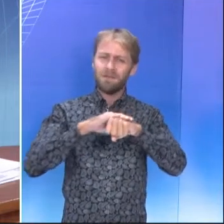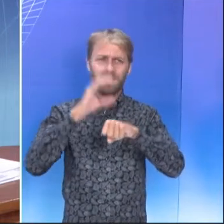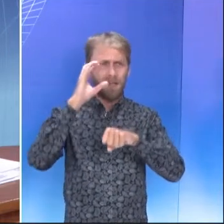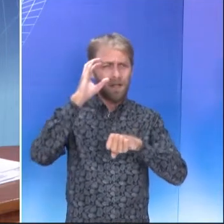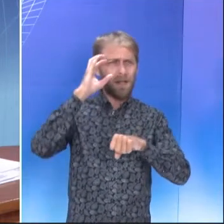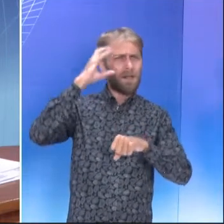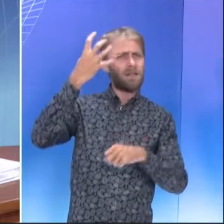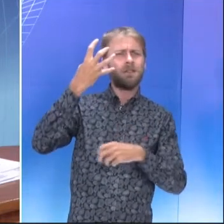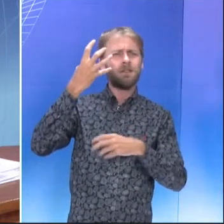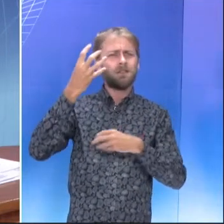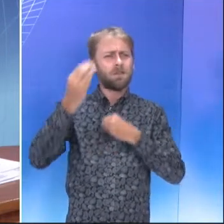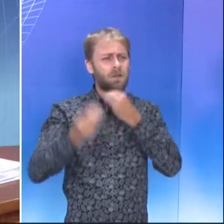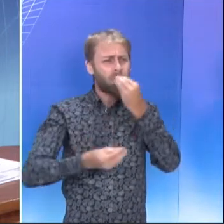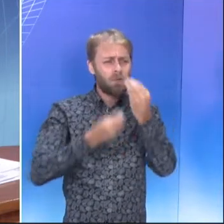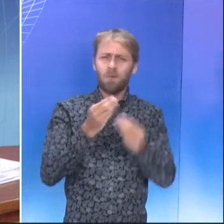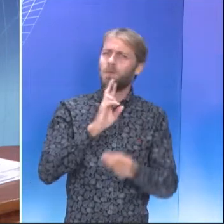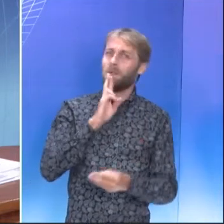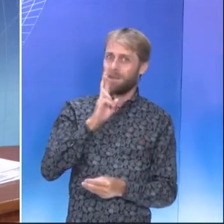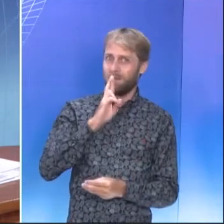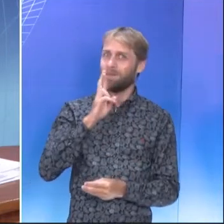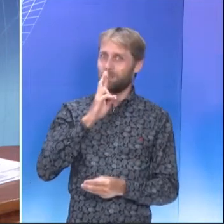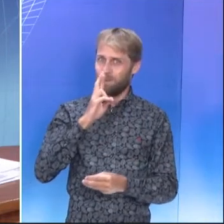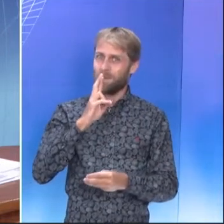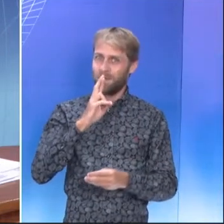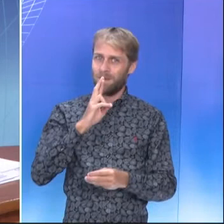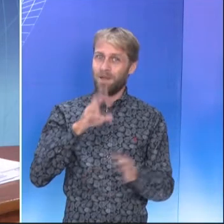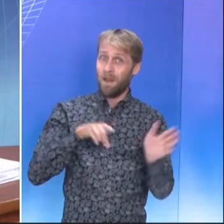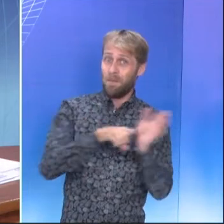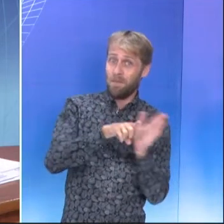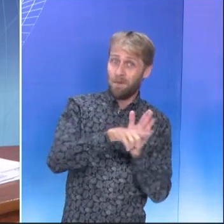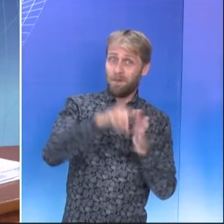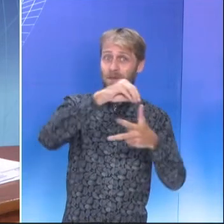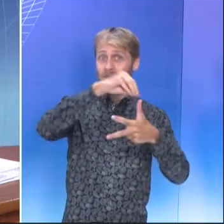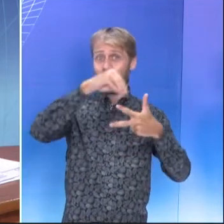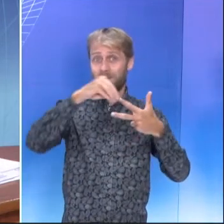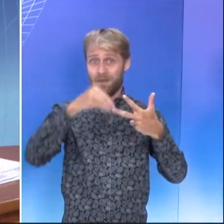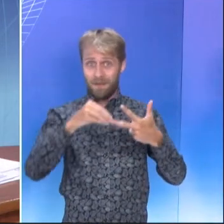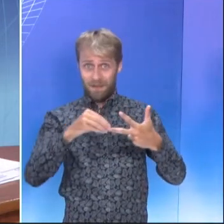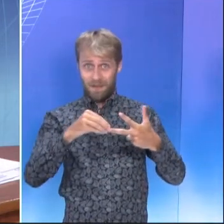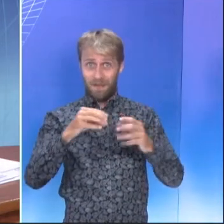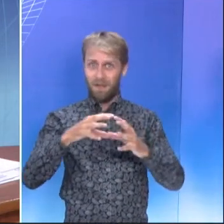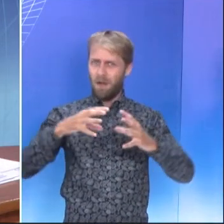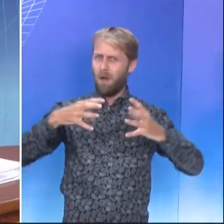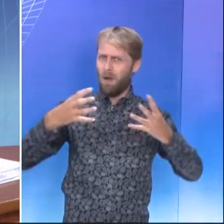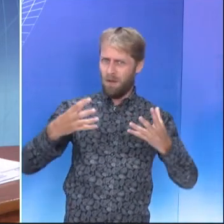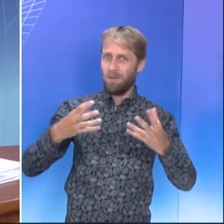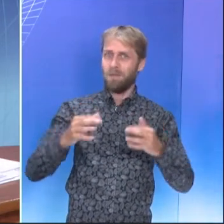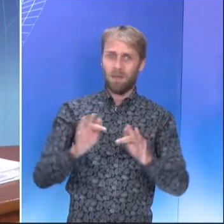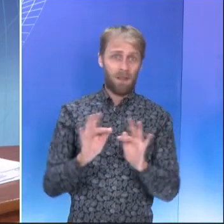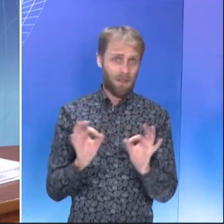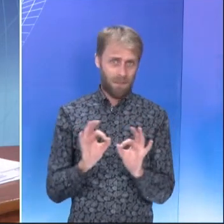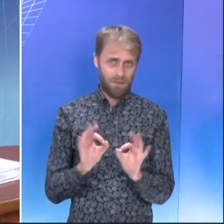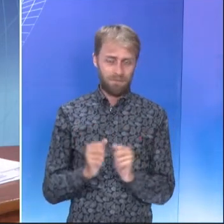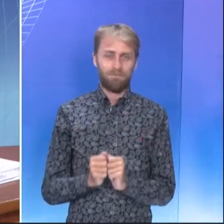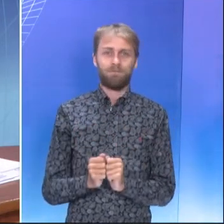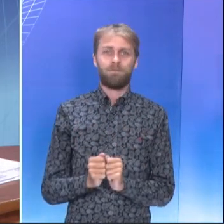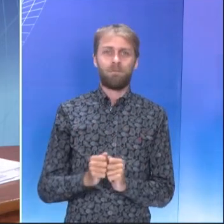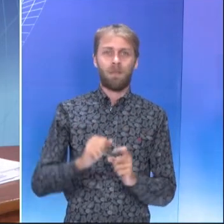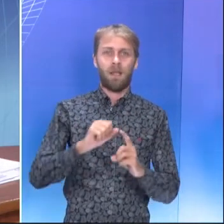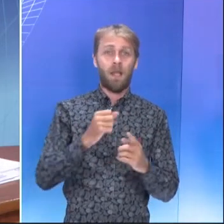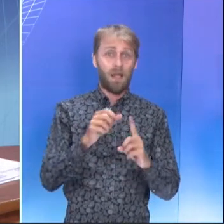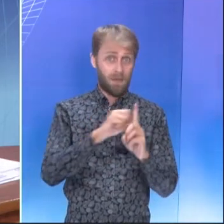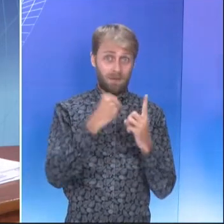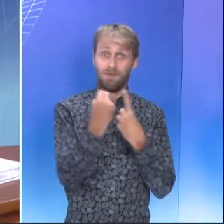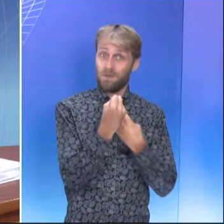resoluções dessas situações problema que o Enem nos coloca de forma mais ampla. A Sociologia, de forma